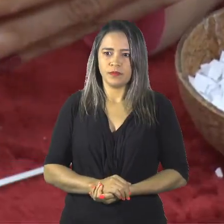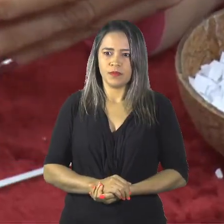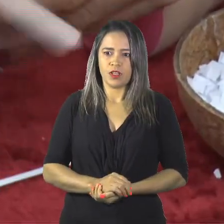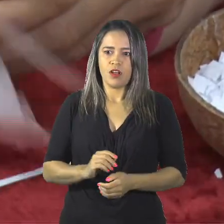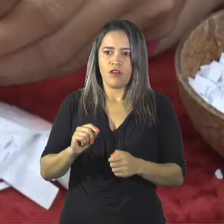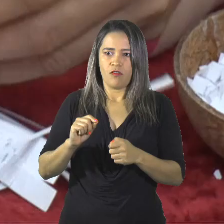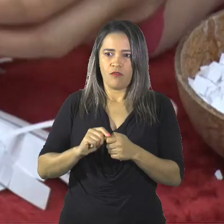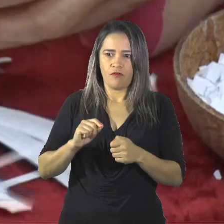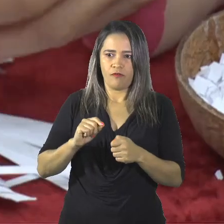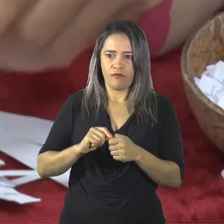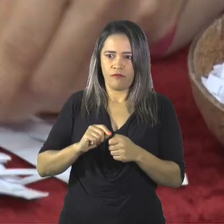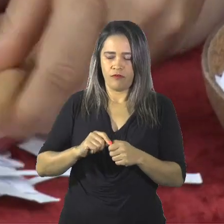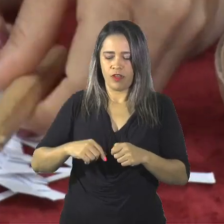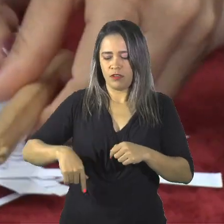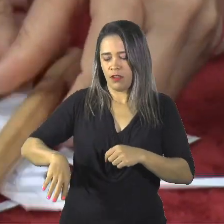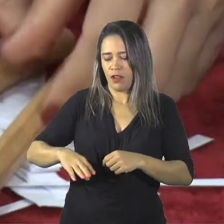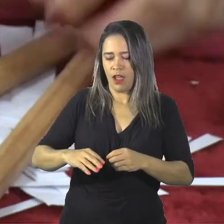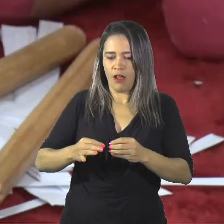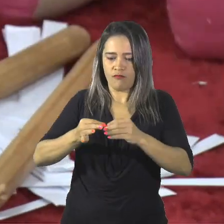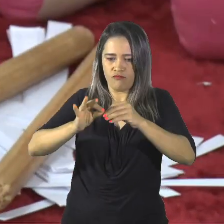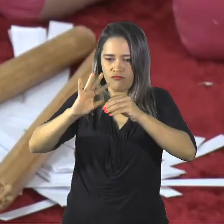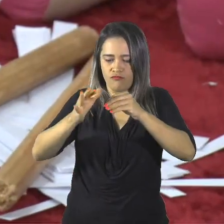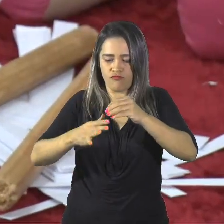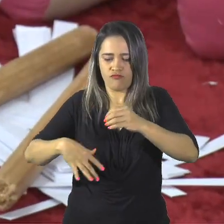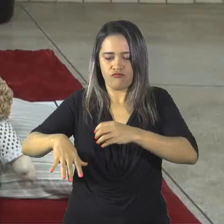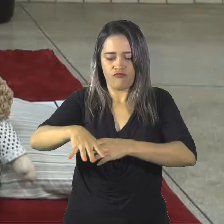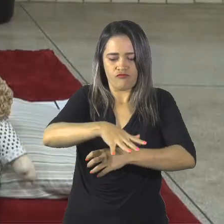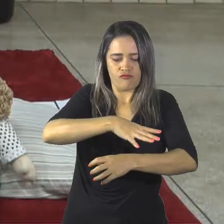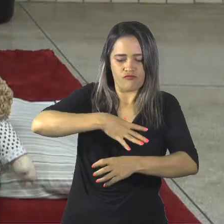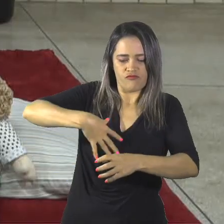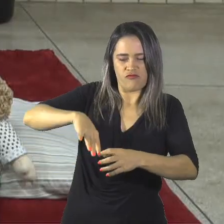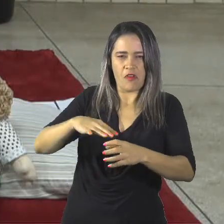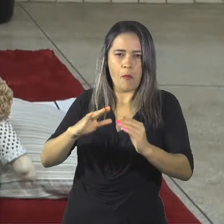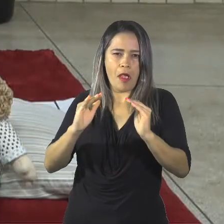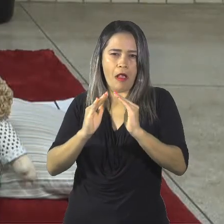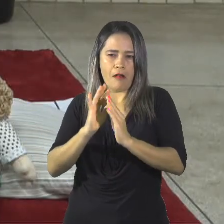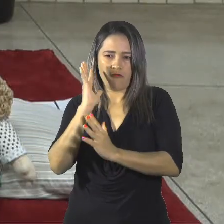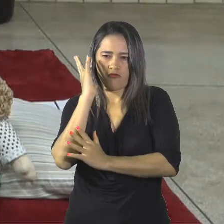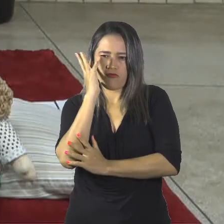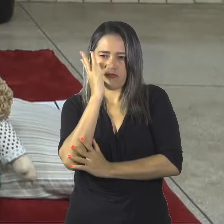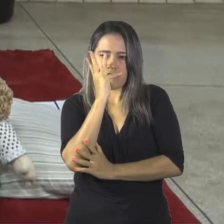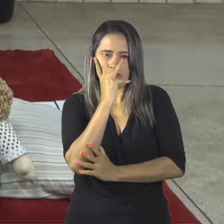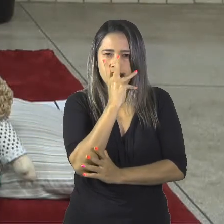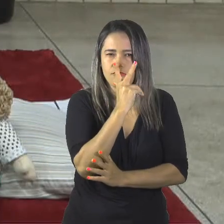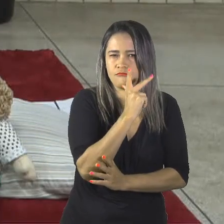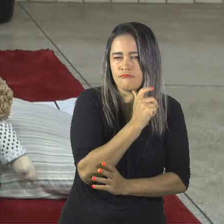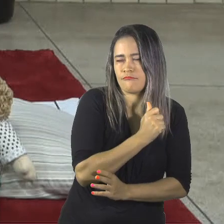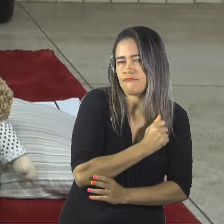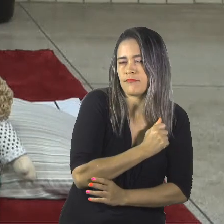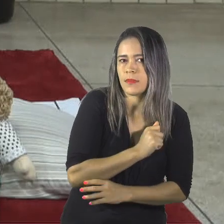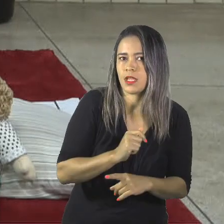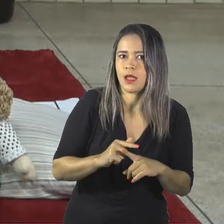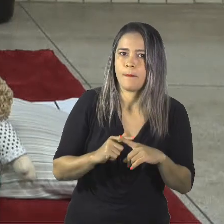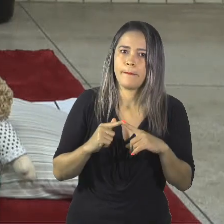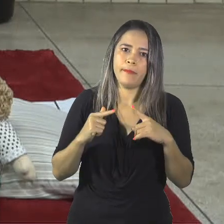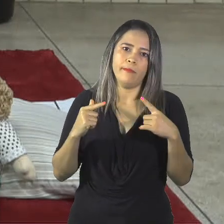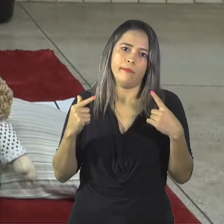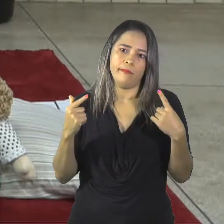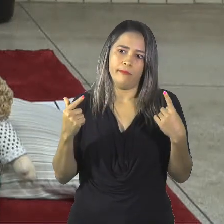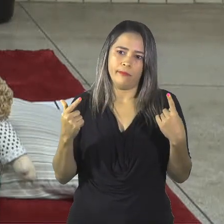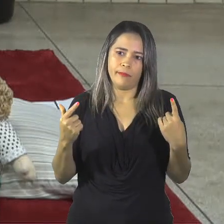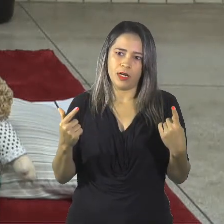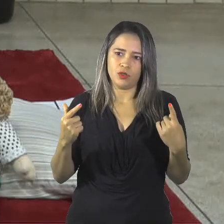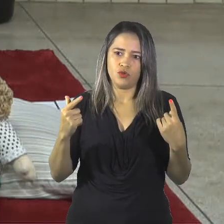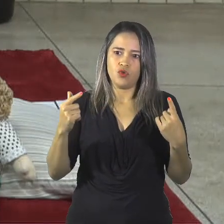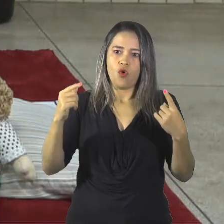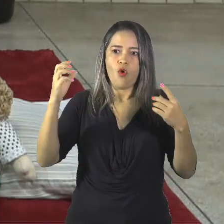Construí entre as folhagens. A minha casa ficou linda. Mas vieram os fogos do